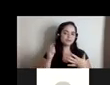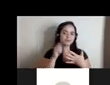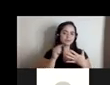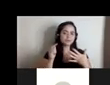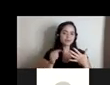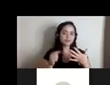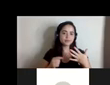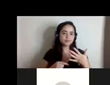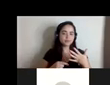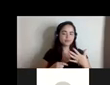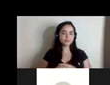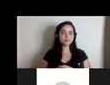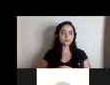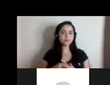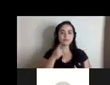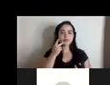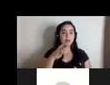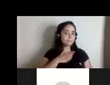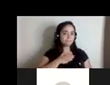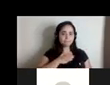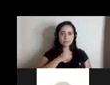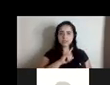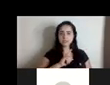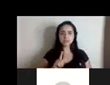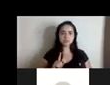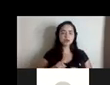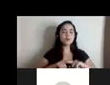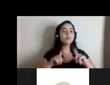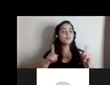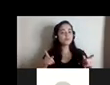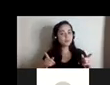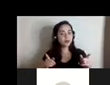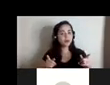Isso eu não estou falando por mim apenas.